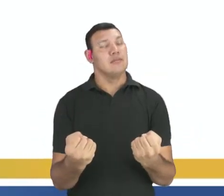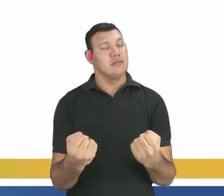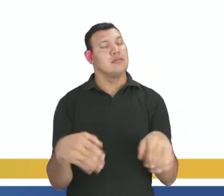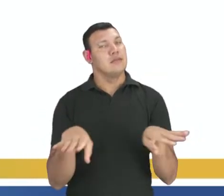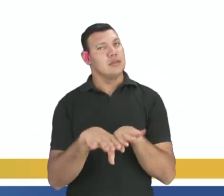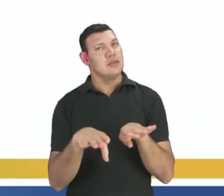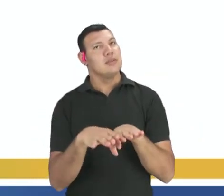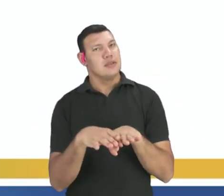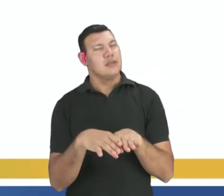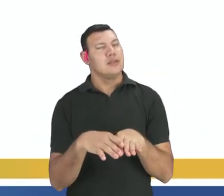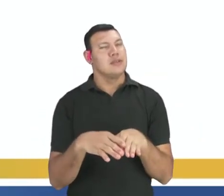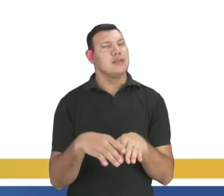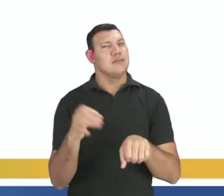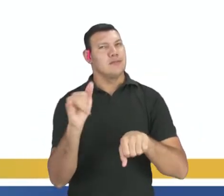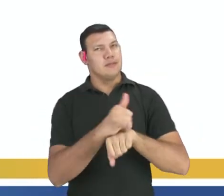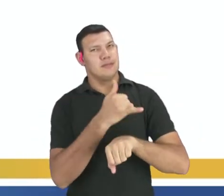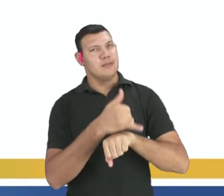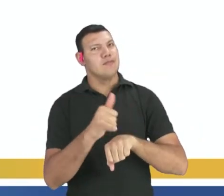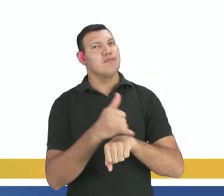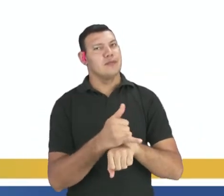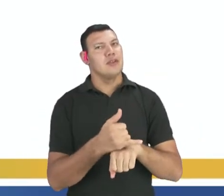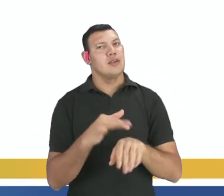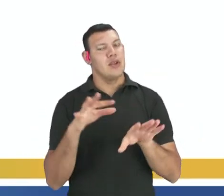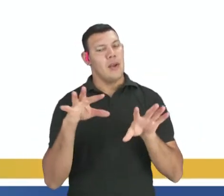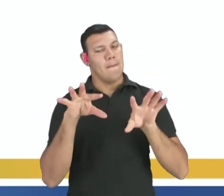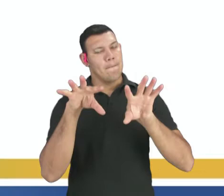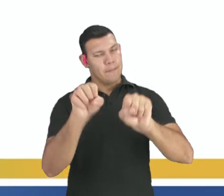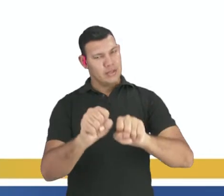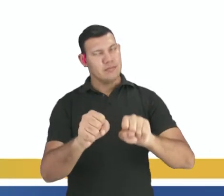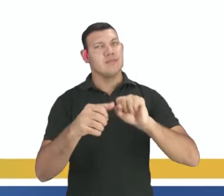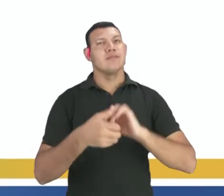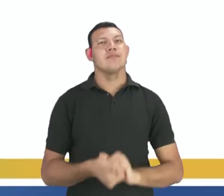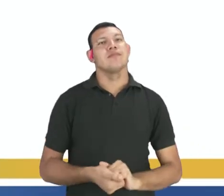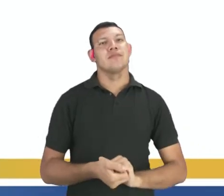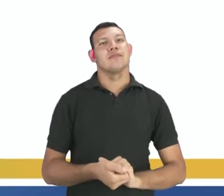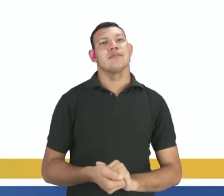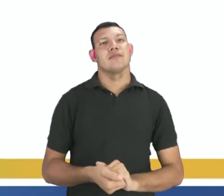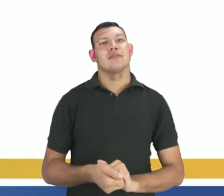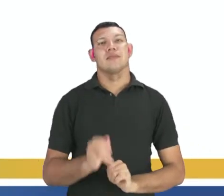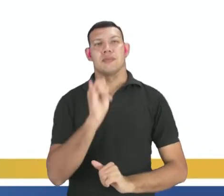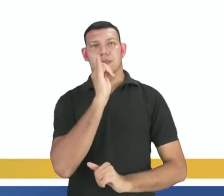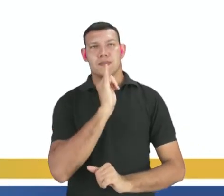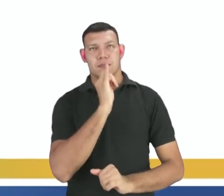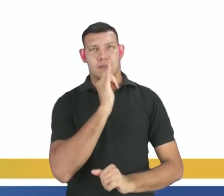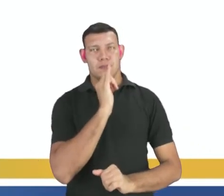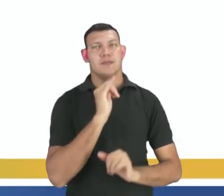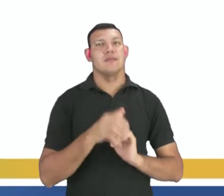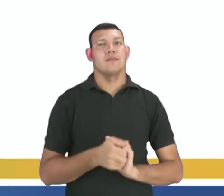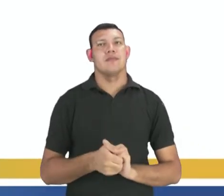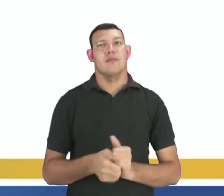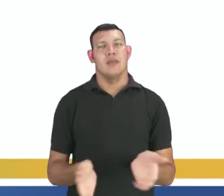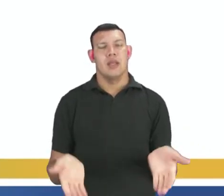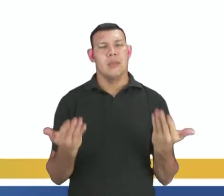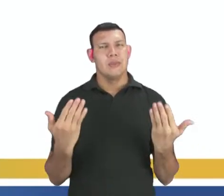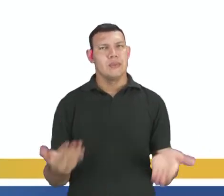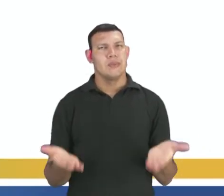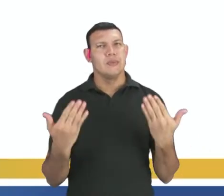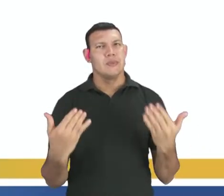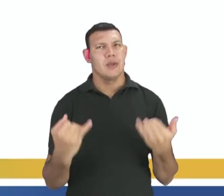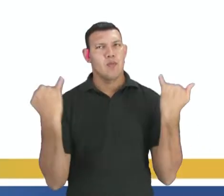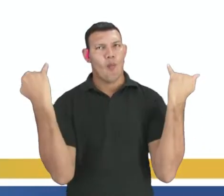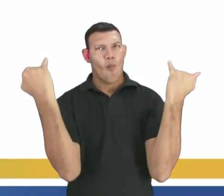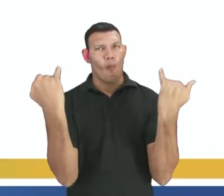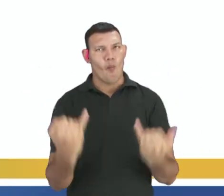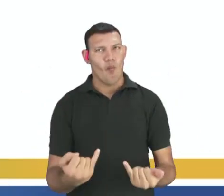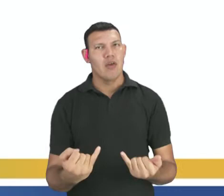terão maior facilidade dentro do esporte, né? Há, por exemplo, aquela lenda que os mais leves e magros, com braços